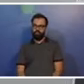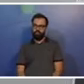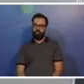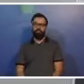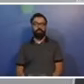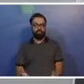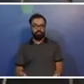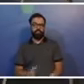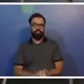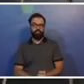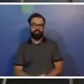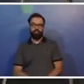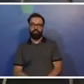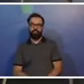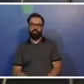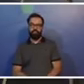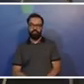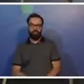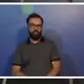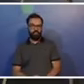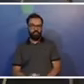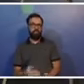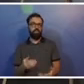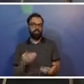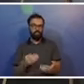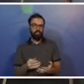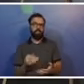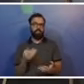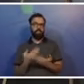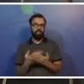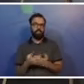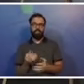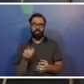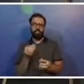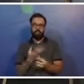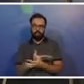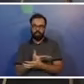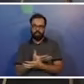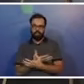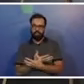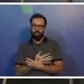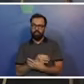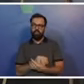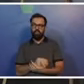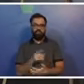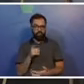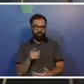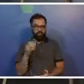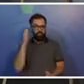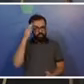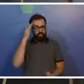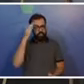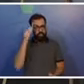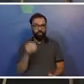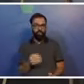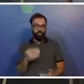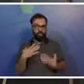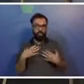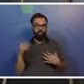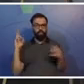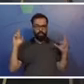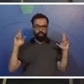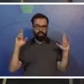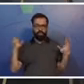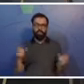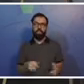Bom, pessoal, essa é a nossa aula de hoje, ok? Espero que vocês tenham entendido. Resolver